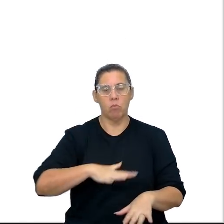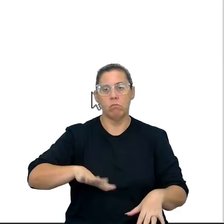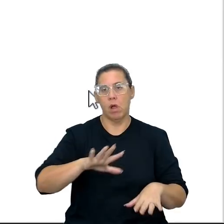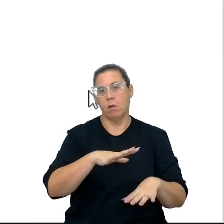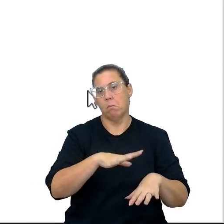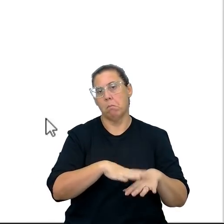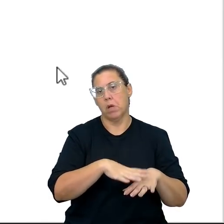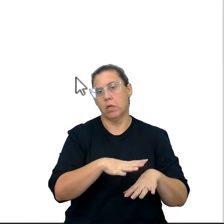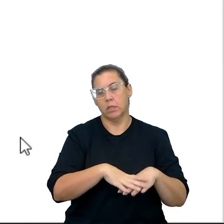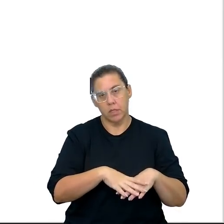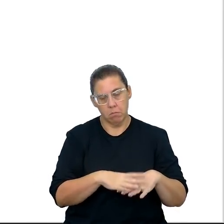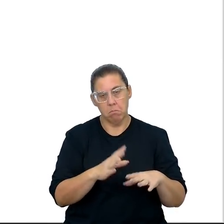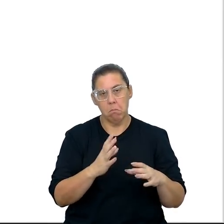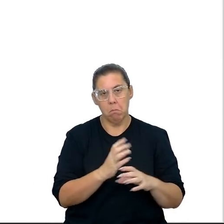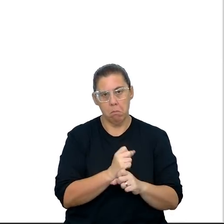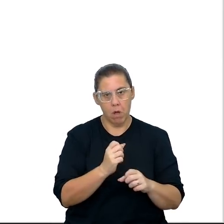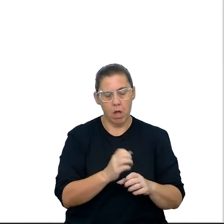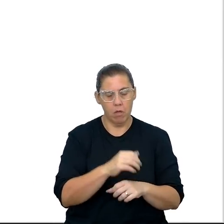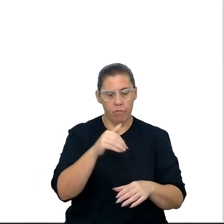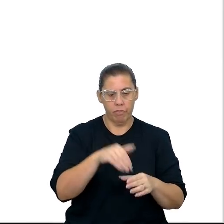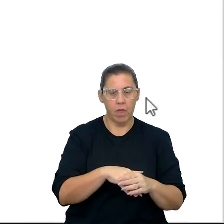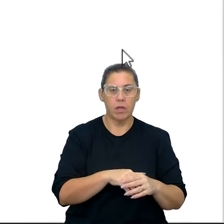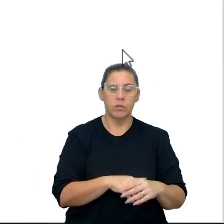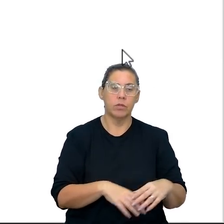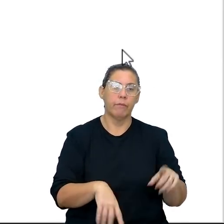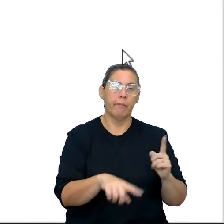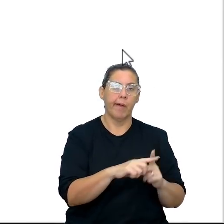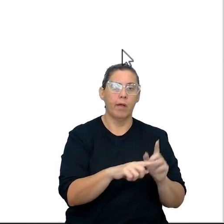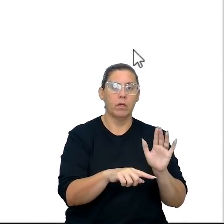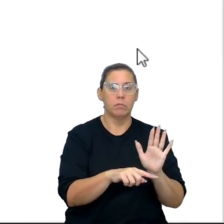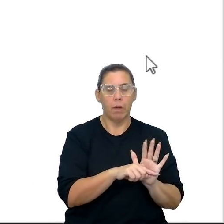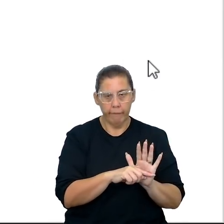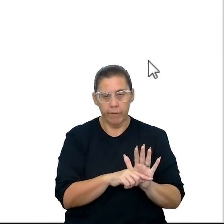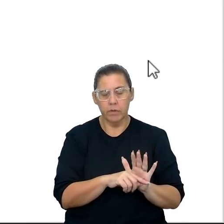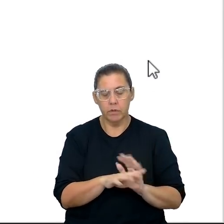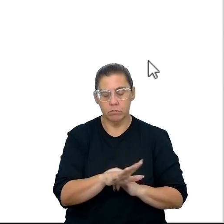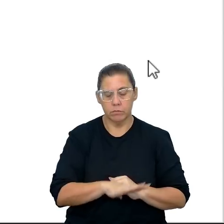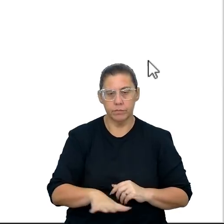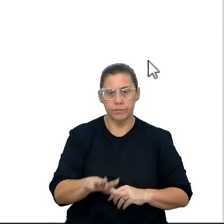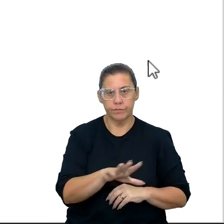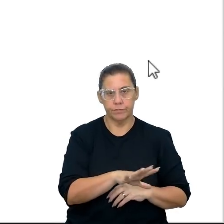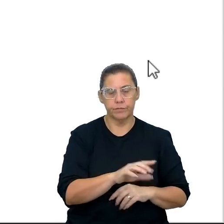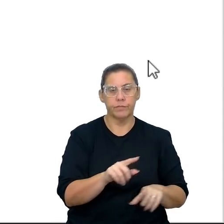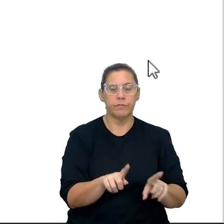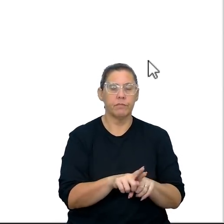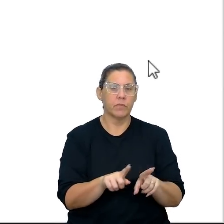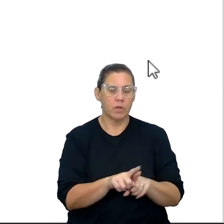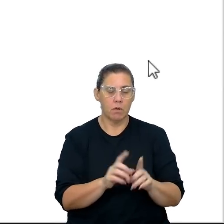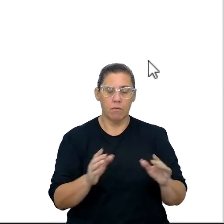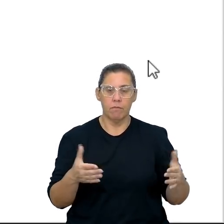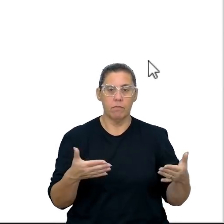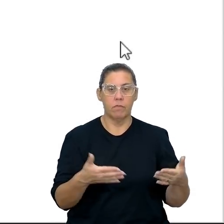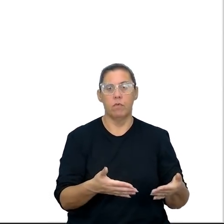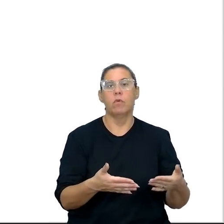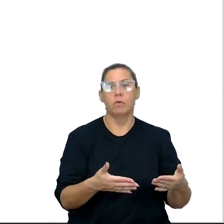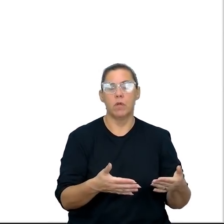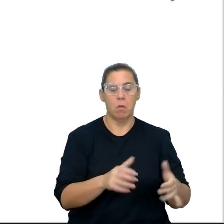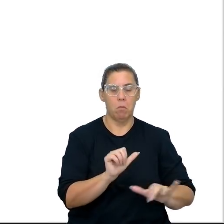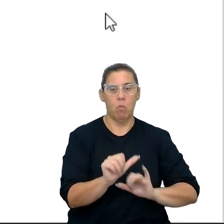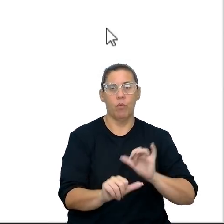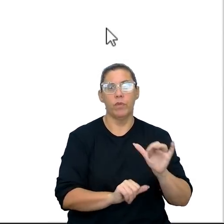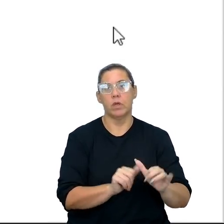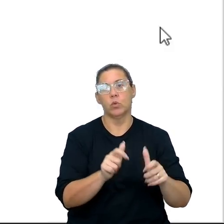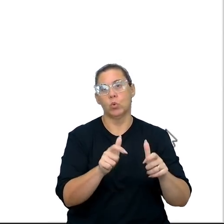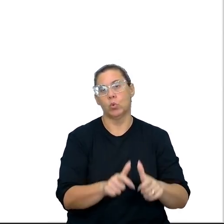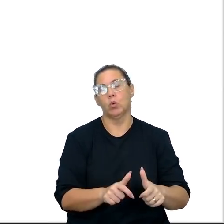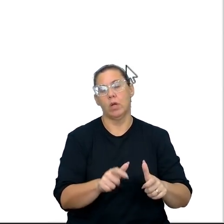que dentro das operações no campo aditivo, né, e mais especificamente a mudança no lugar